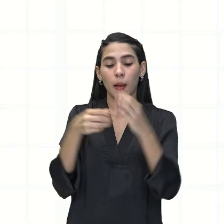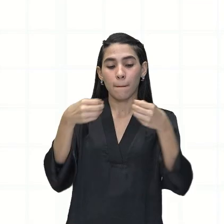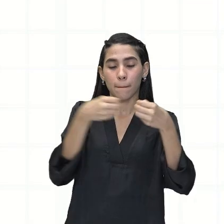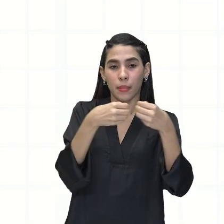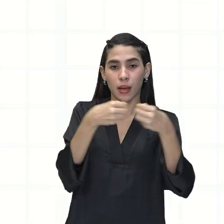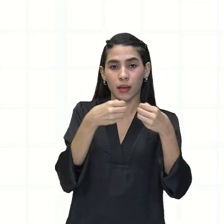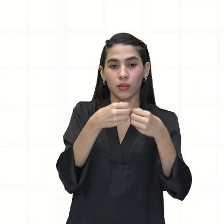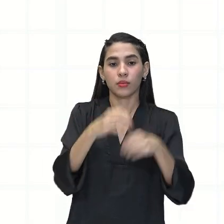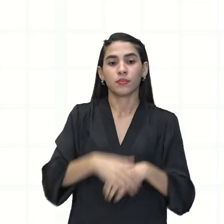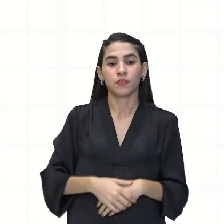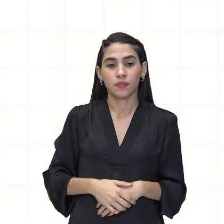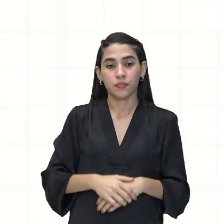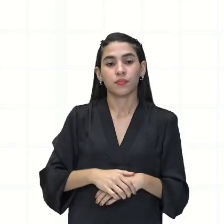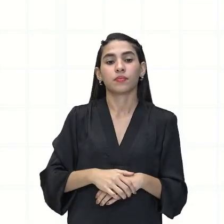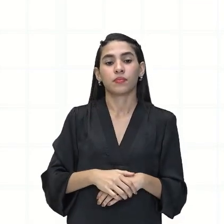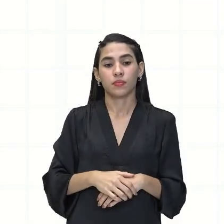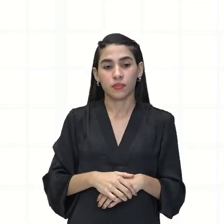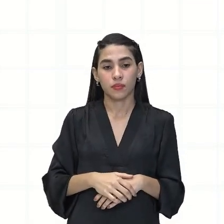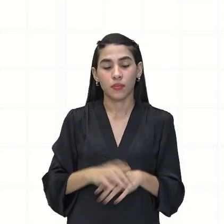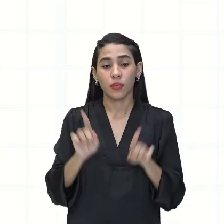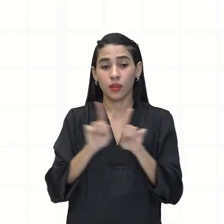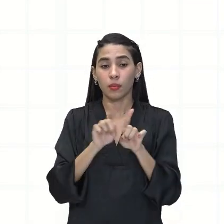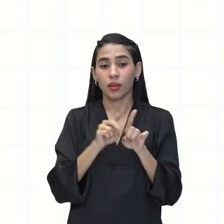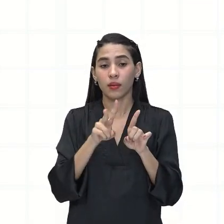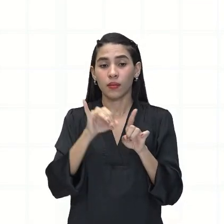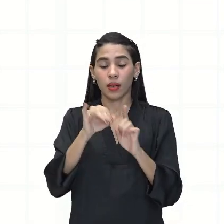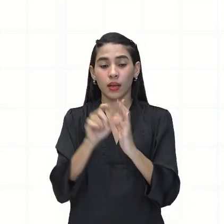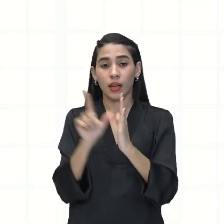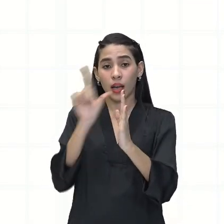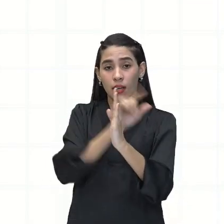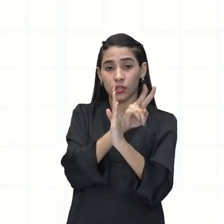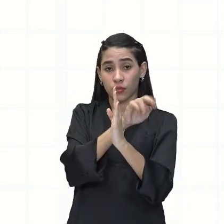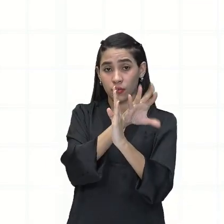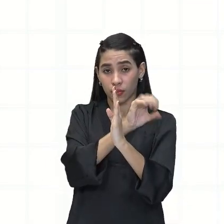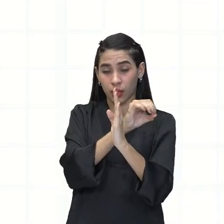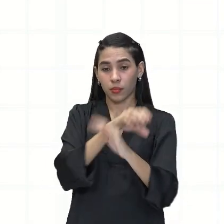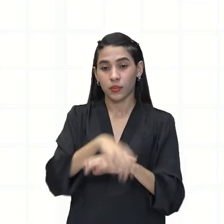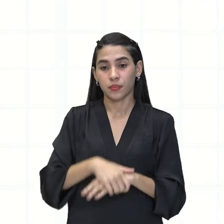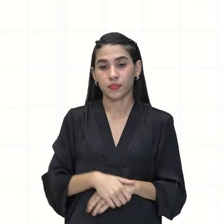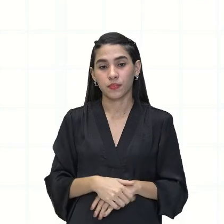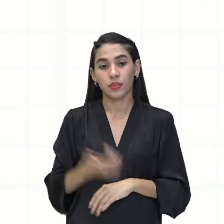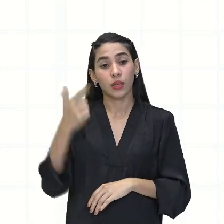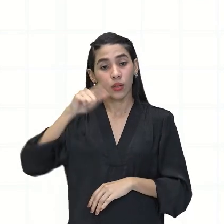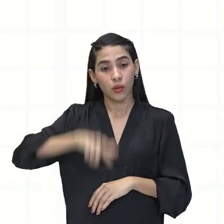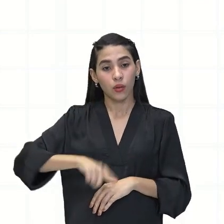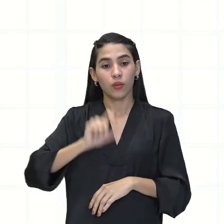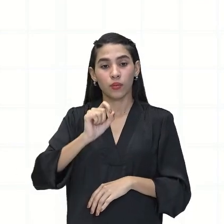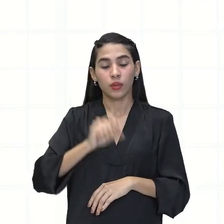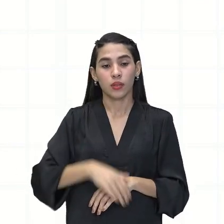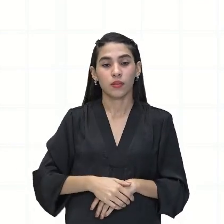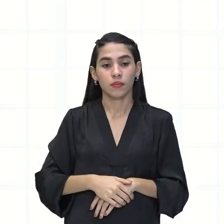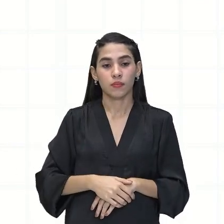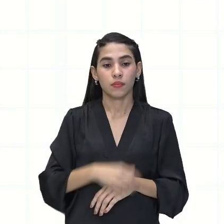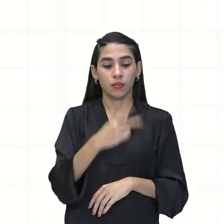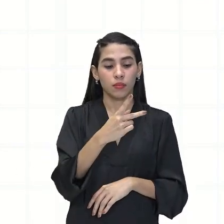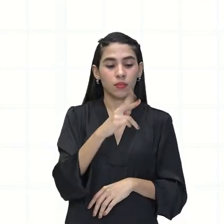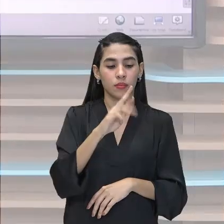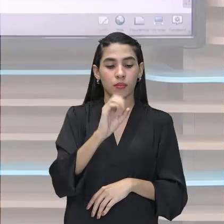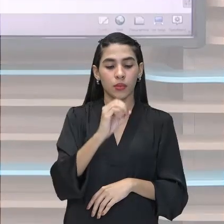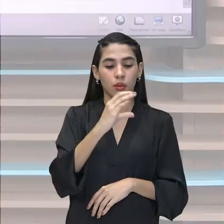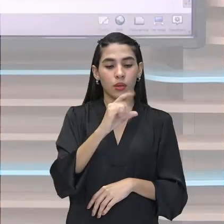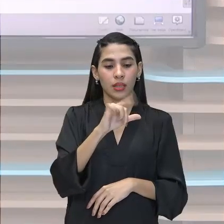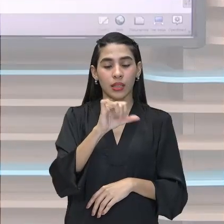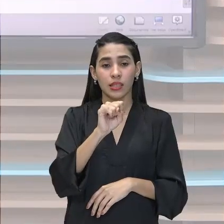dele, consequentemente vai aparecer antes do nosso verbo. Então, novamente, um caso de próclise. O